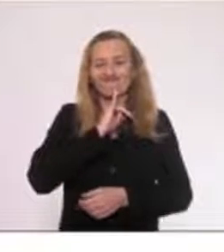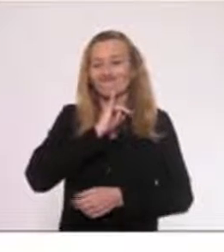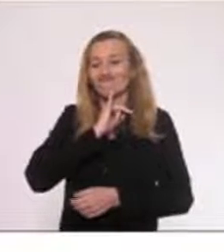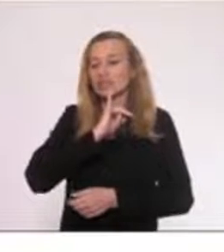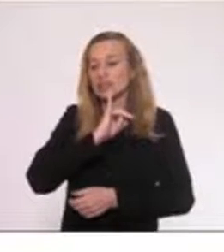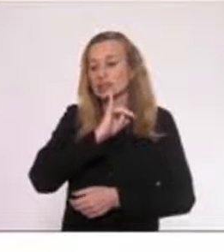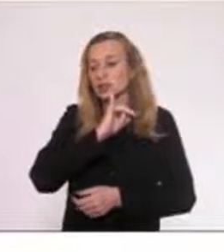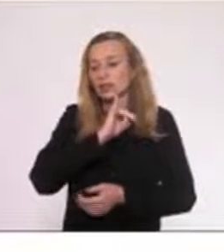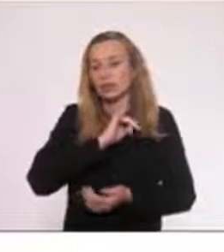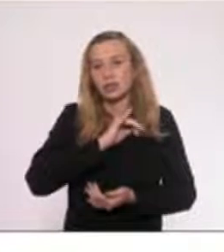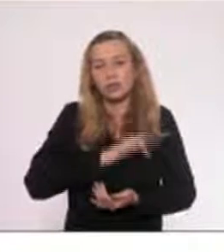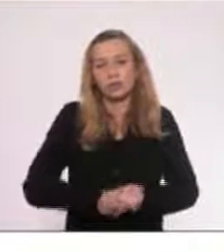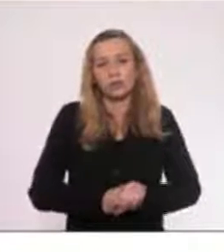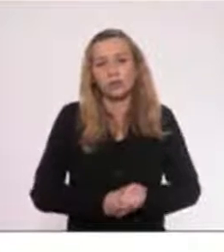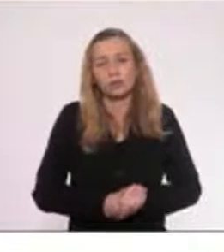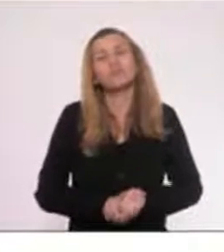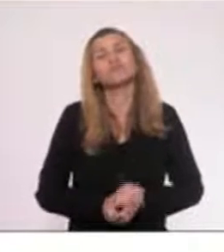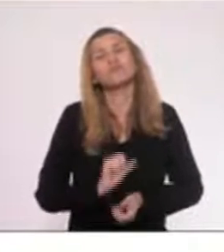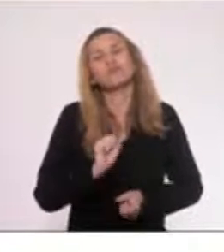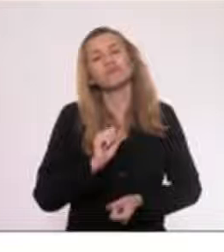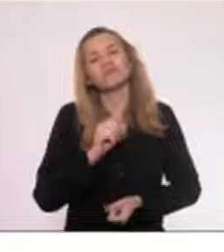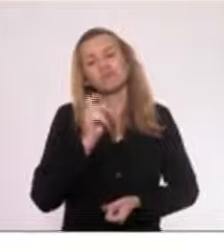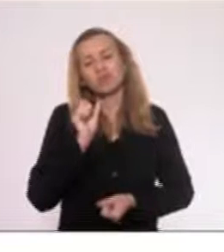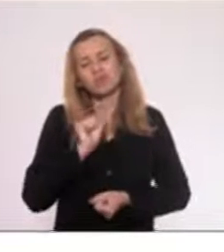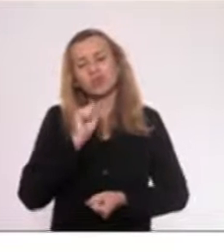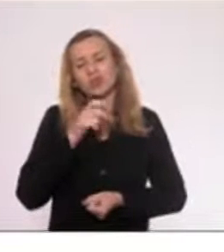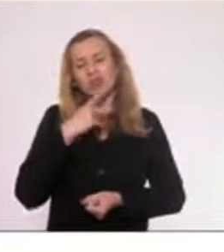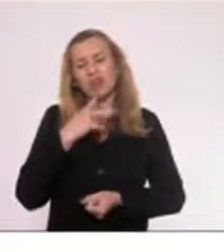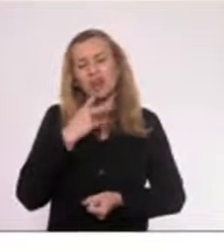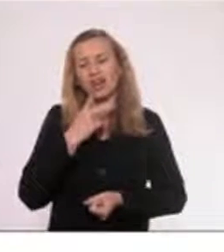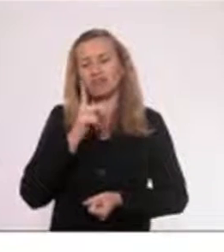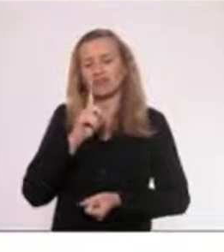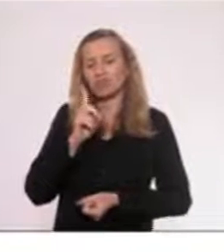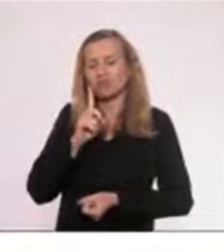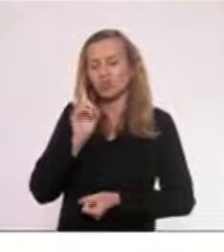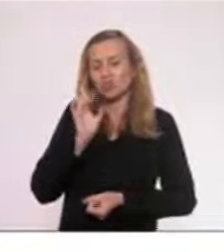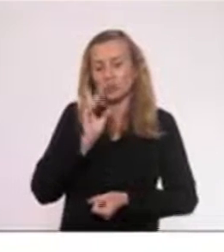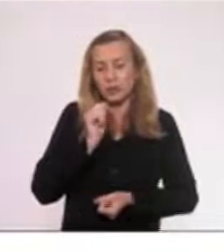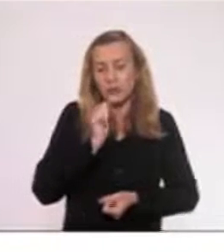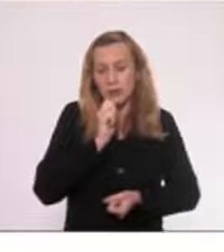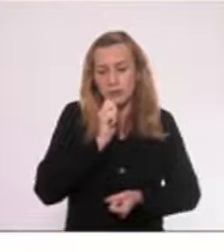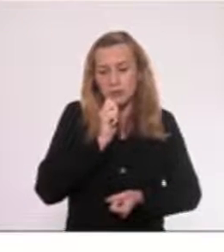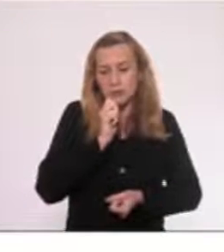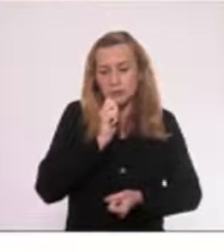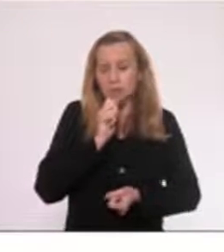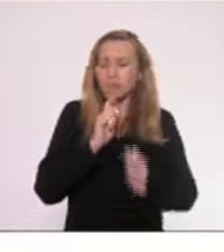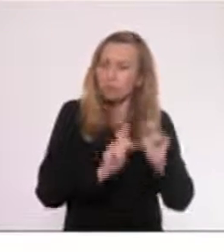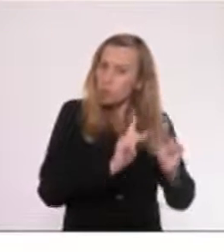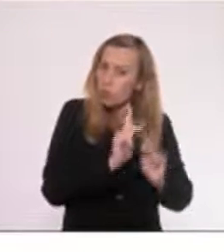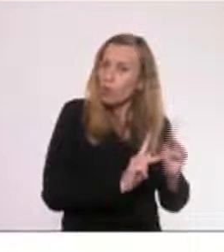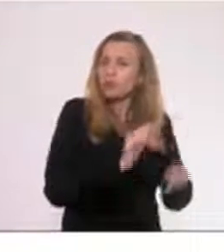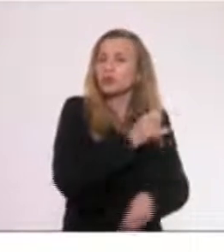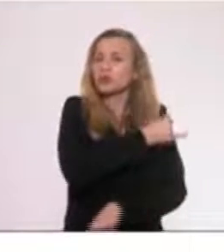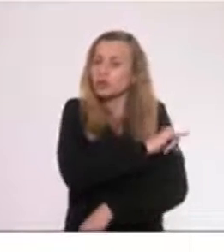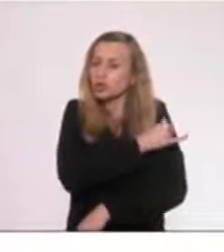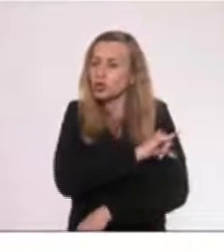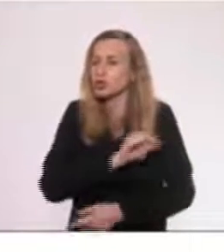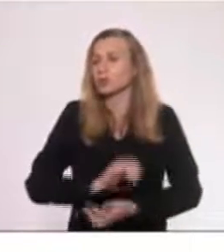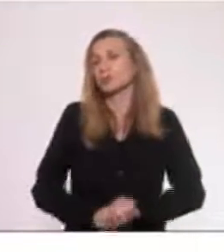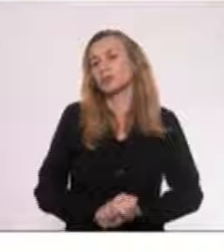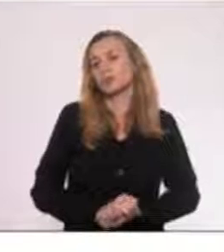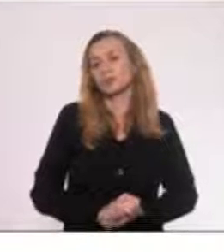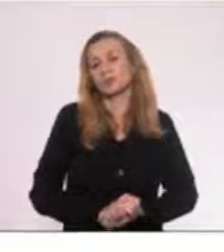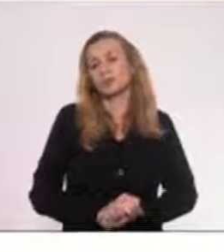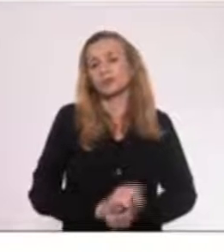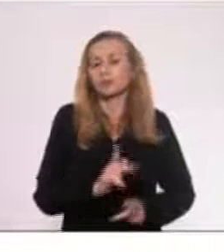lamentável. Eu diria que não somente a população do Rio de Janeiro,